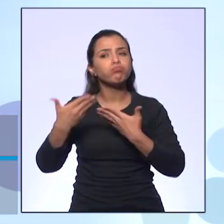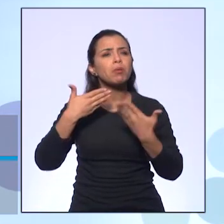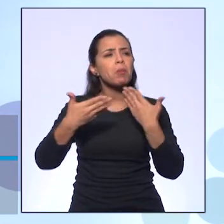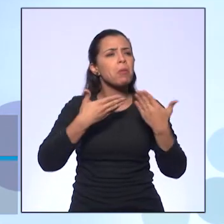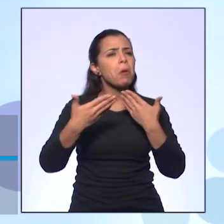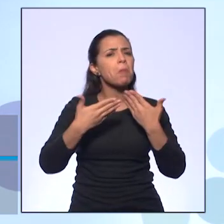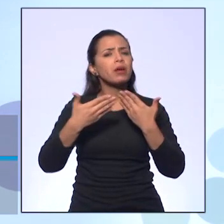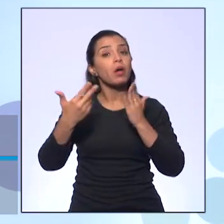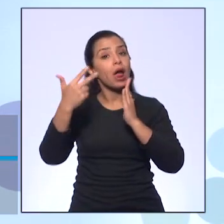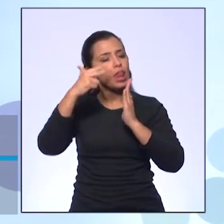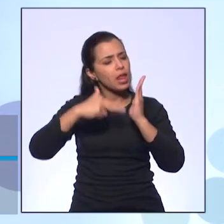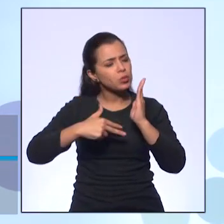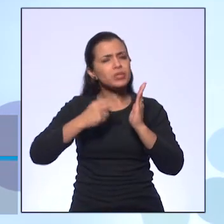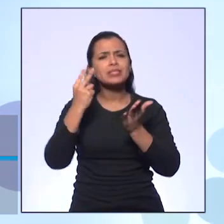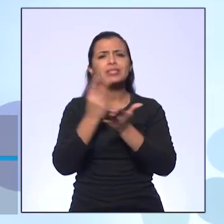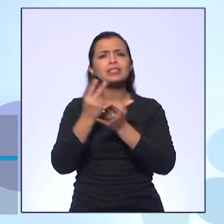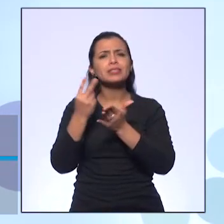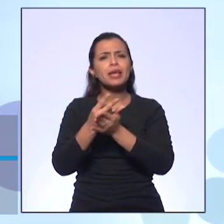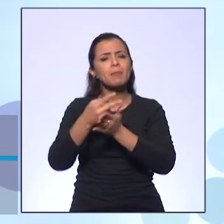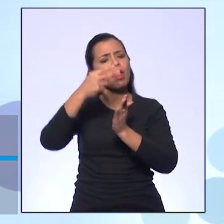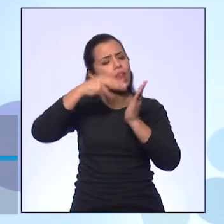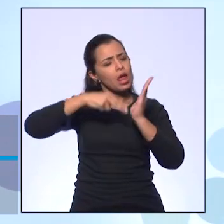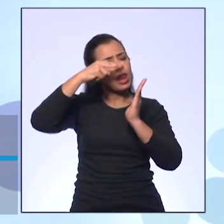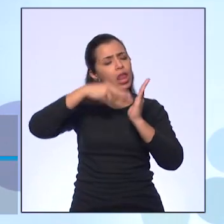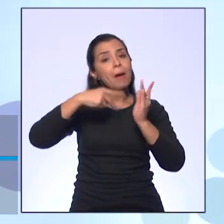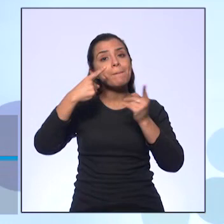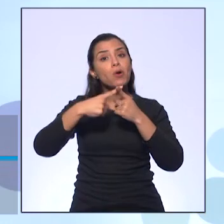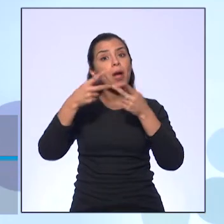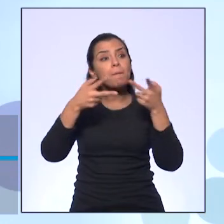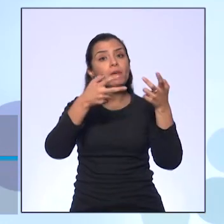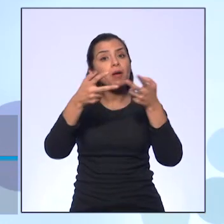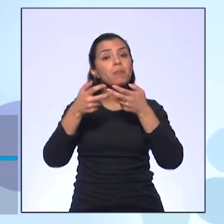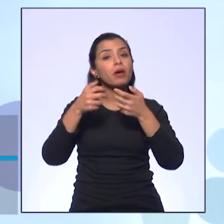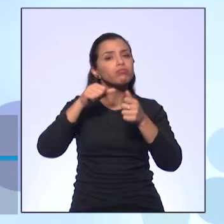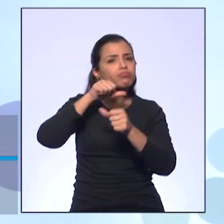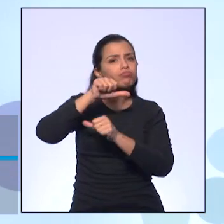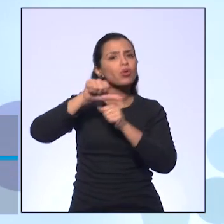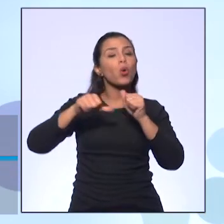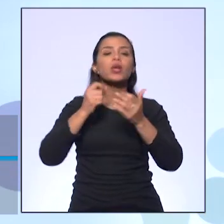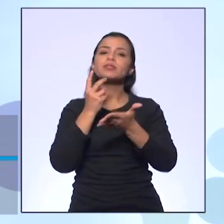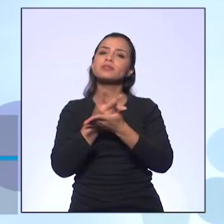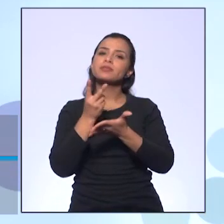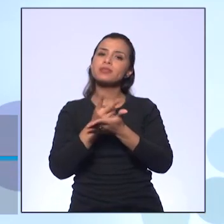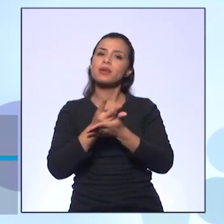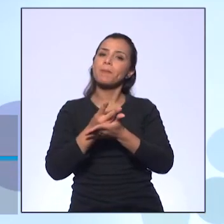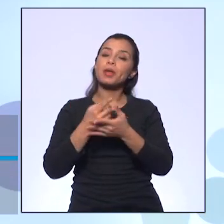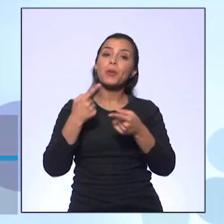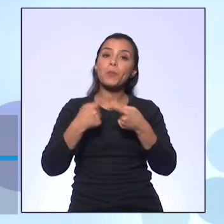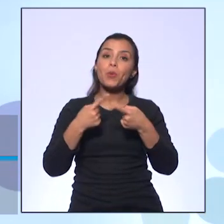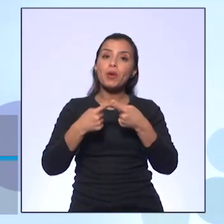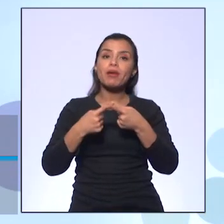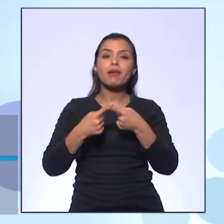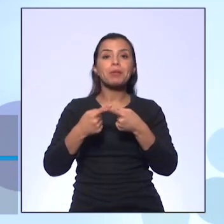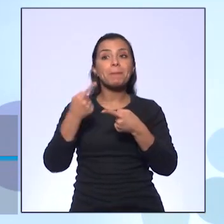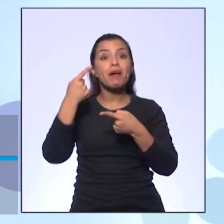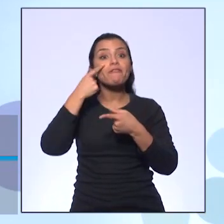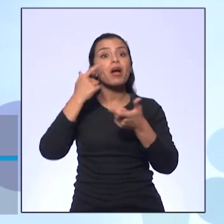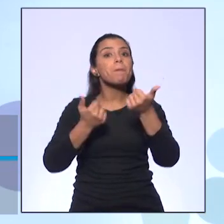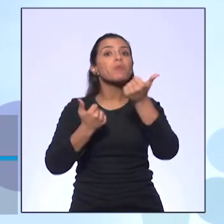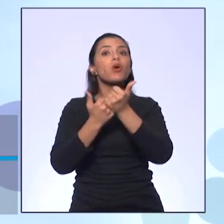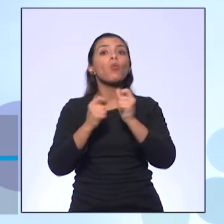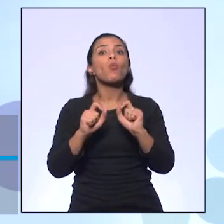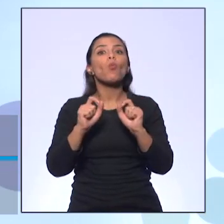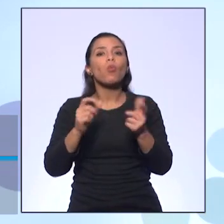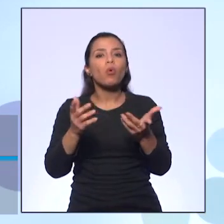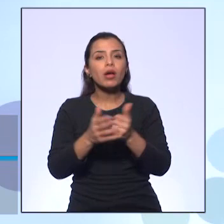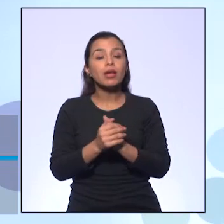renovada conforme o nosso olhar muda, né? E procuramos outras coisas em que nós podemos apoiar. E é importante